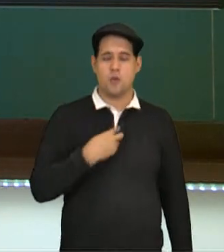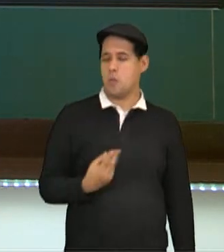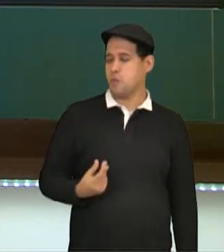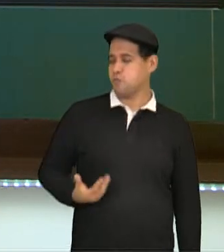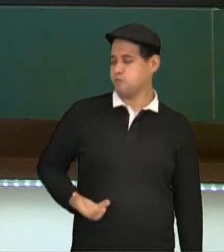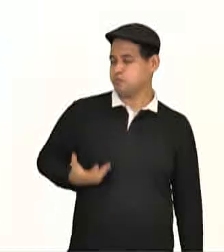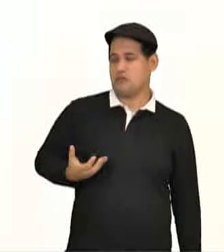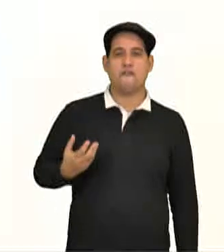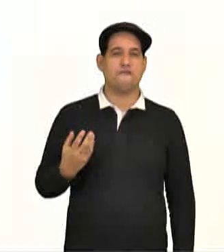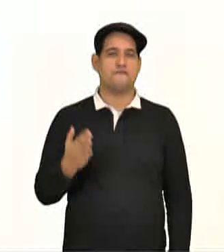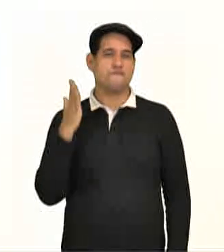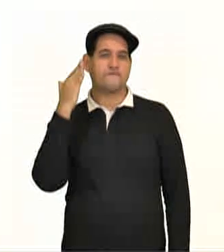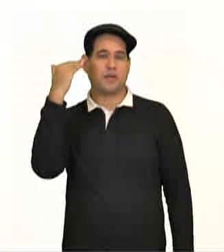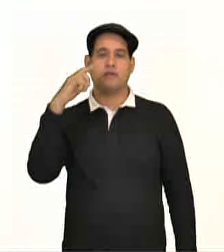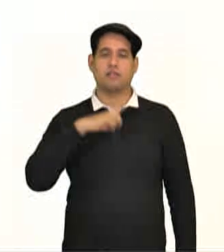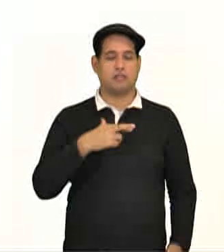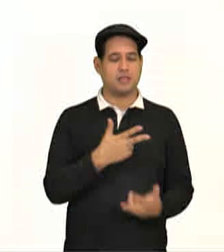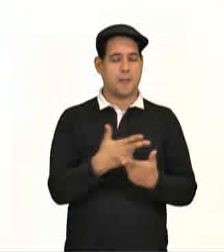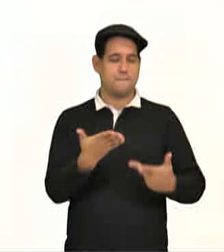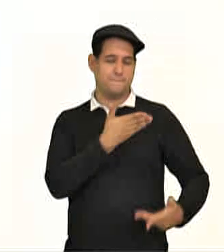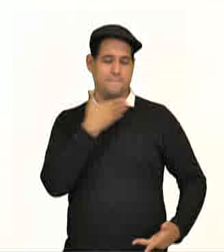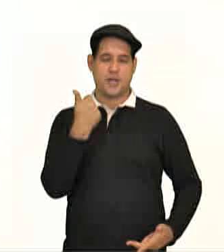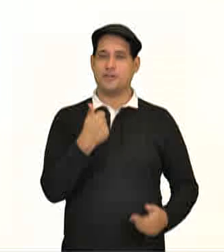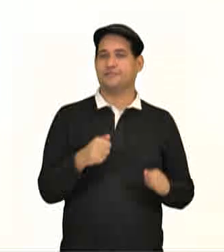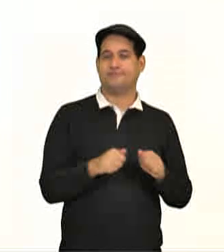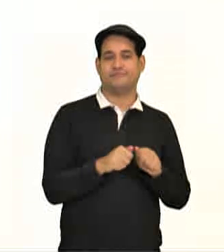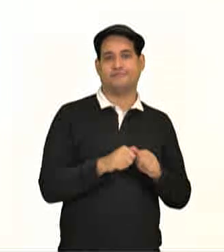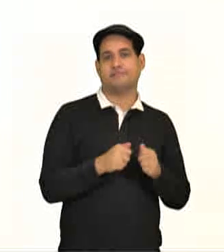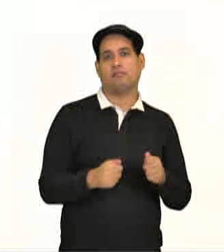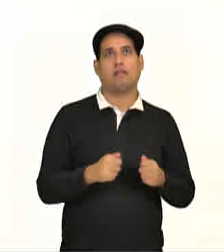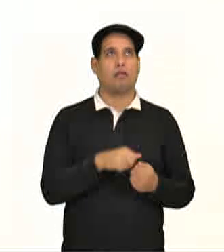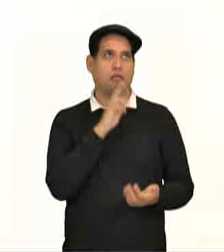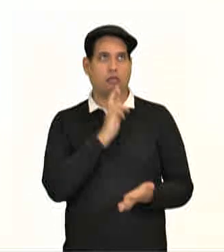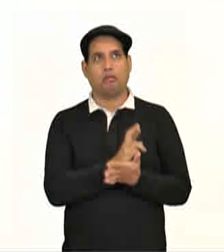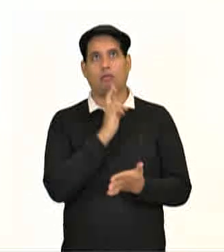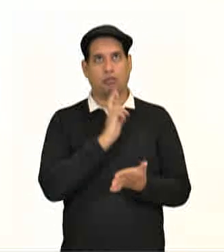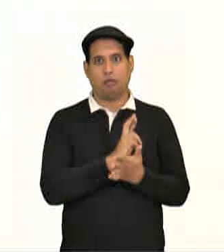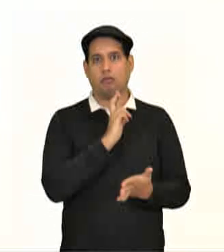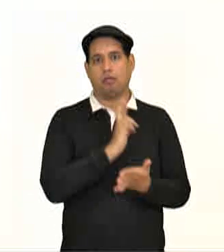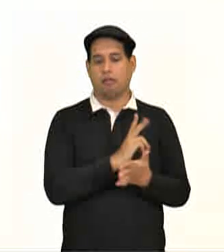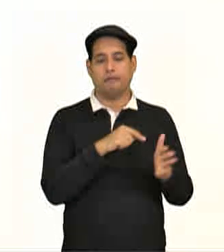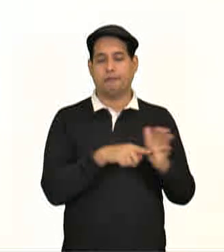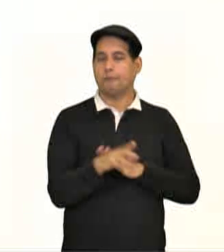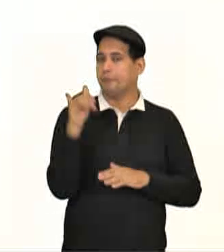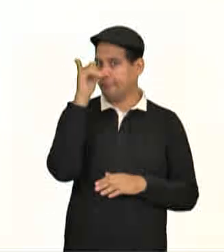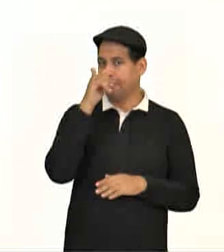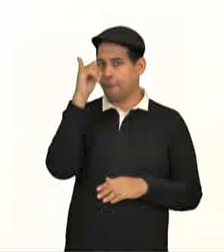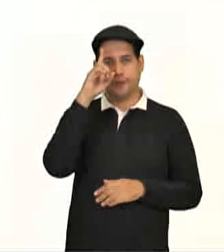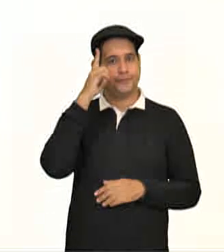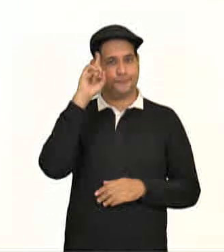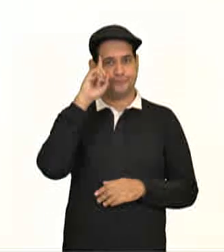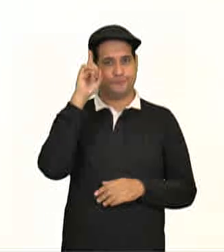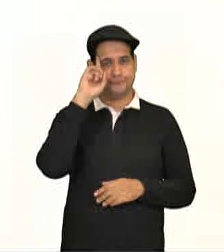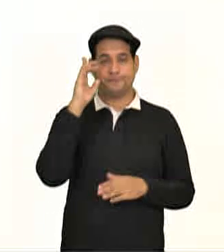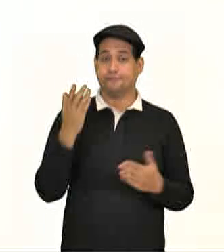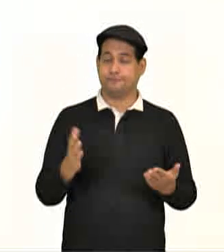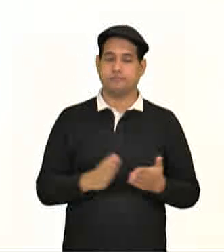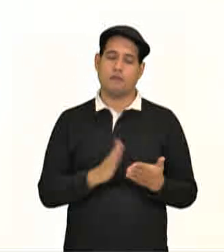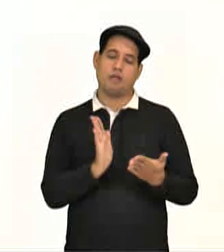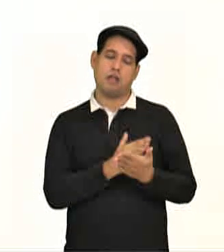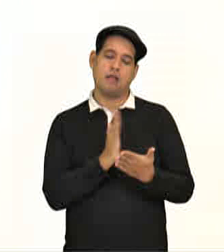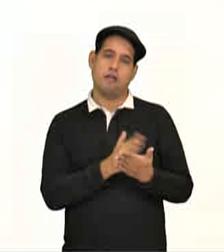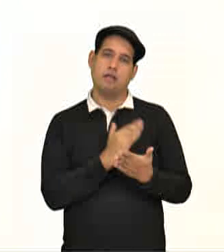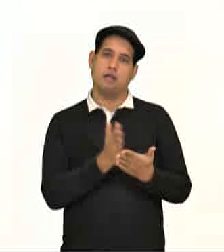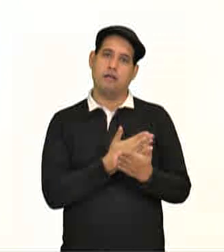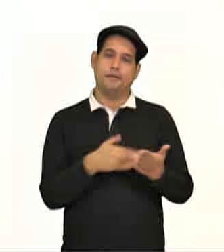e famoso, vou ter coisas melhores para fazer do que ficar respondendo a perguntas bestas o dia inteiro. Daí este livro